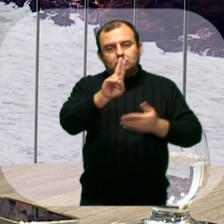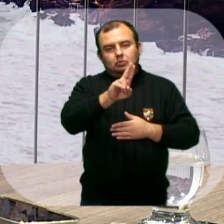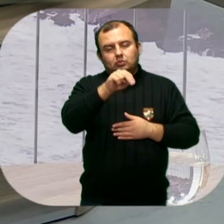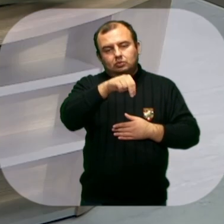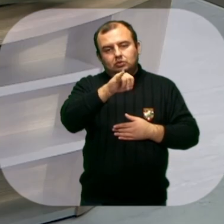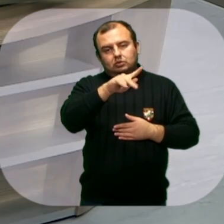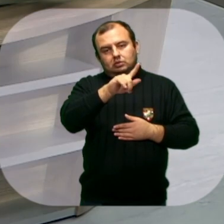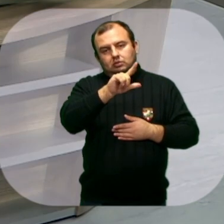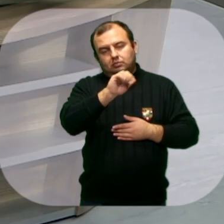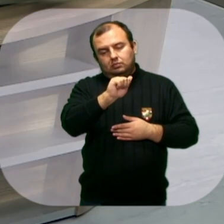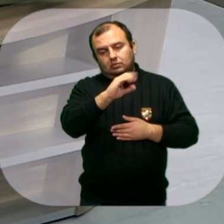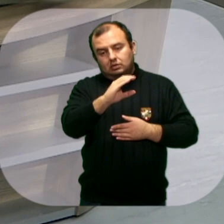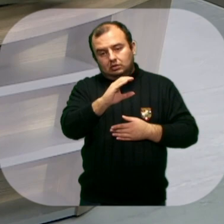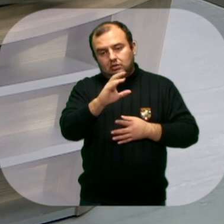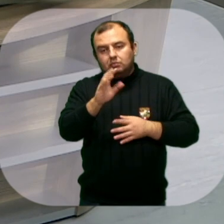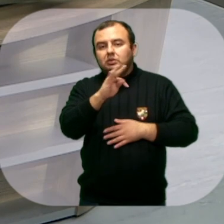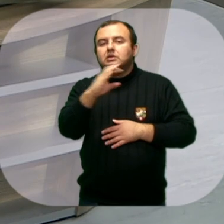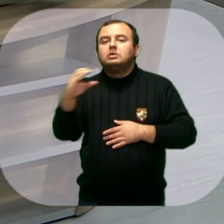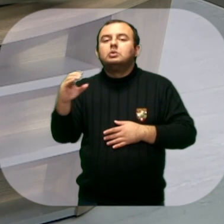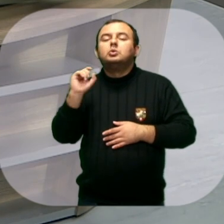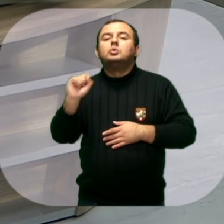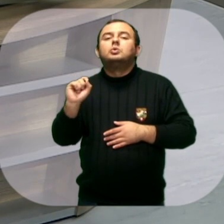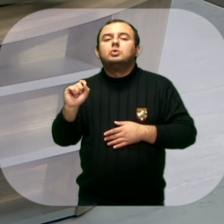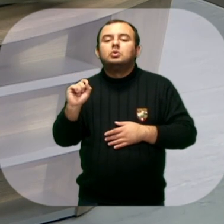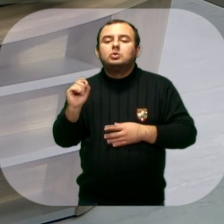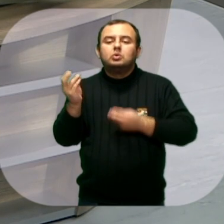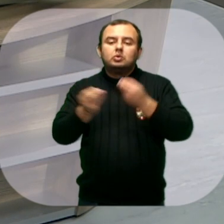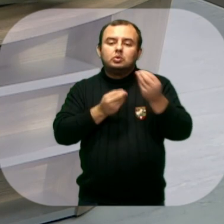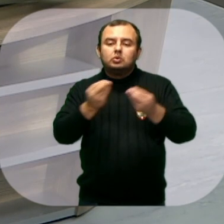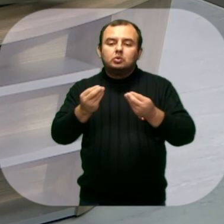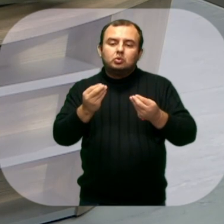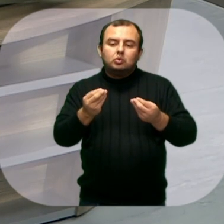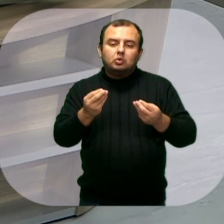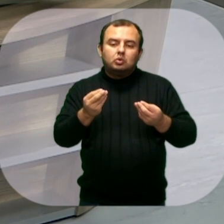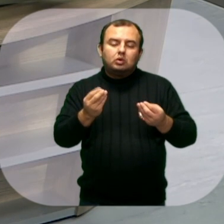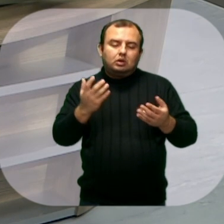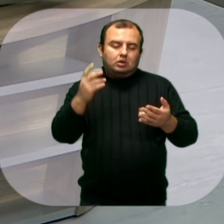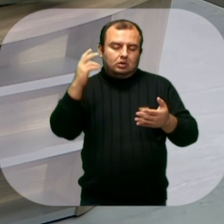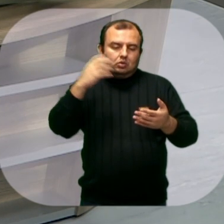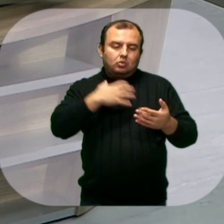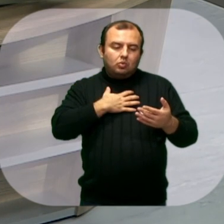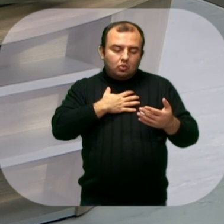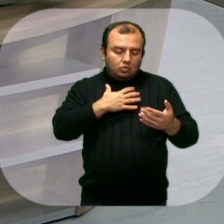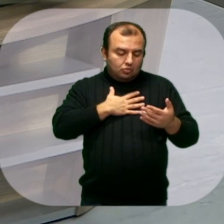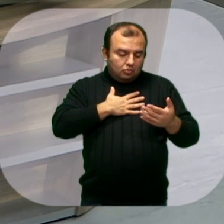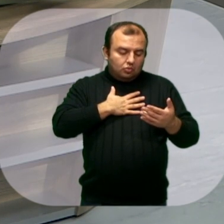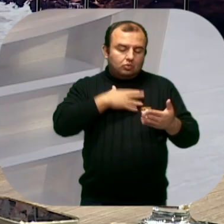trabalho de conclusão de cursos? Como fomentar o gosto pela leitura.